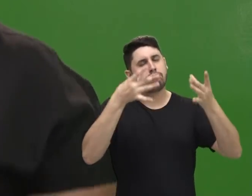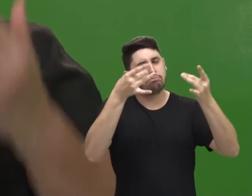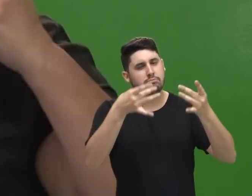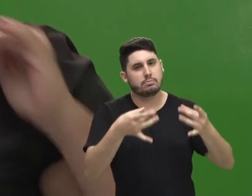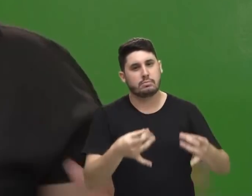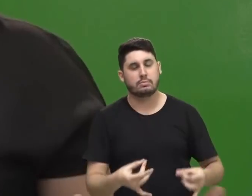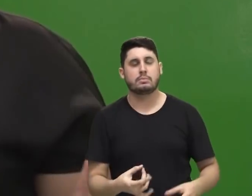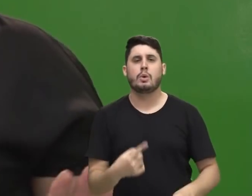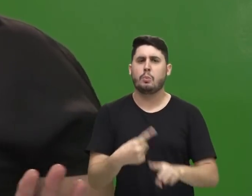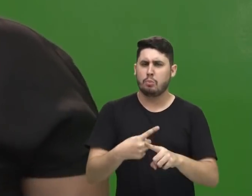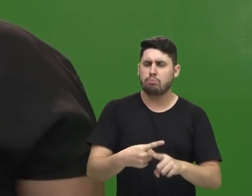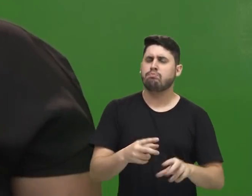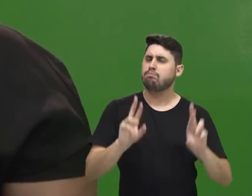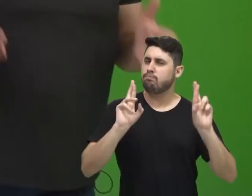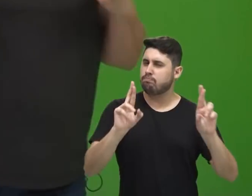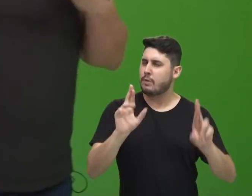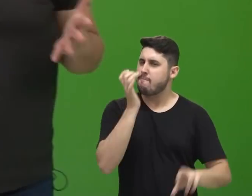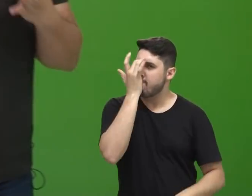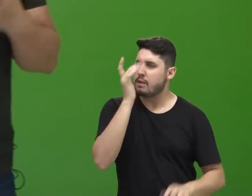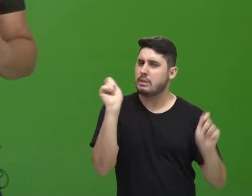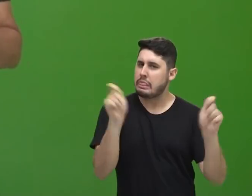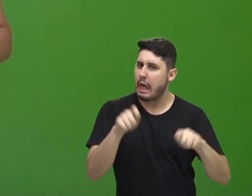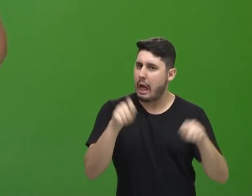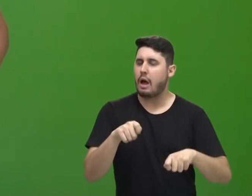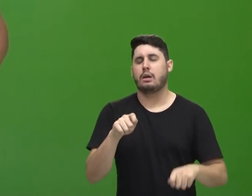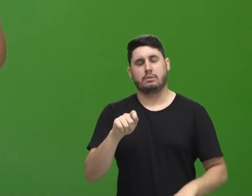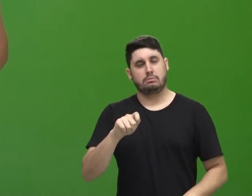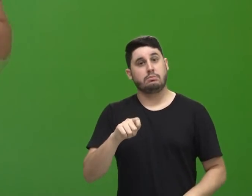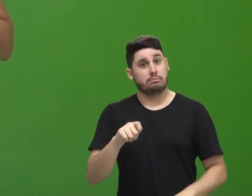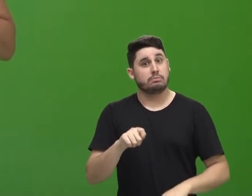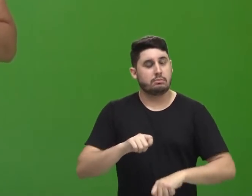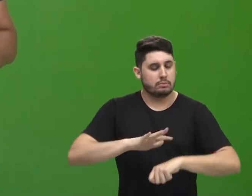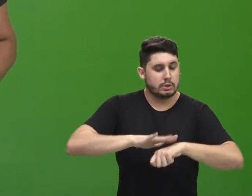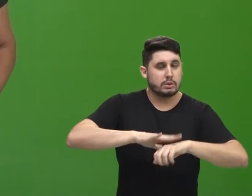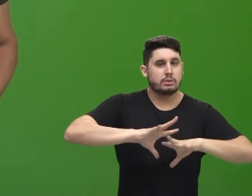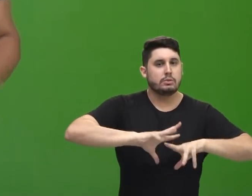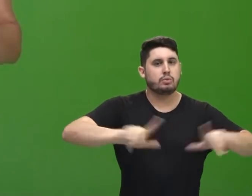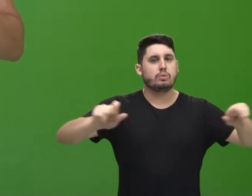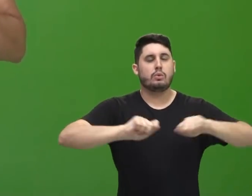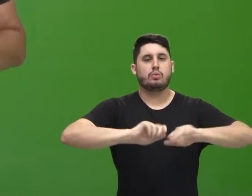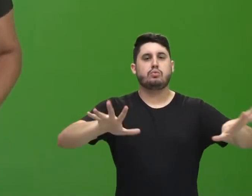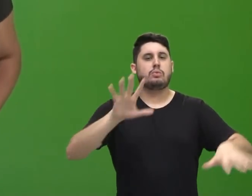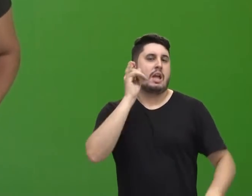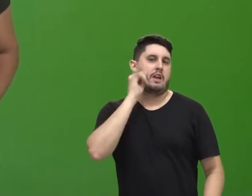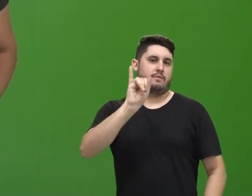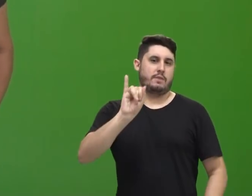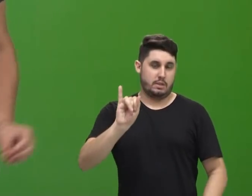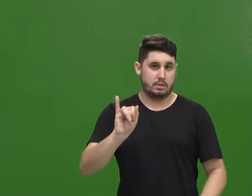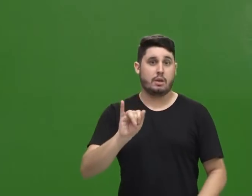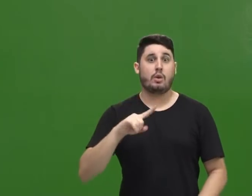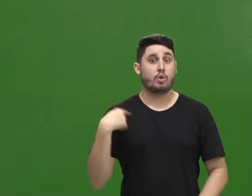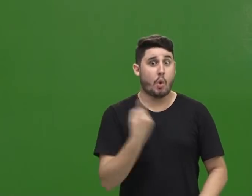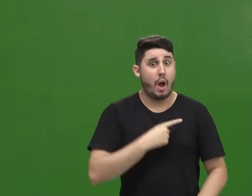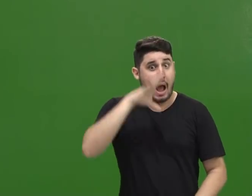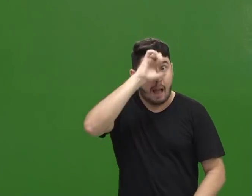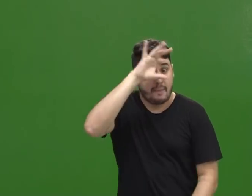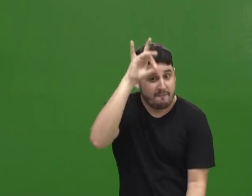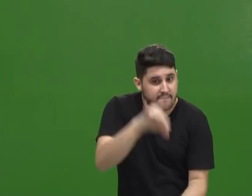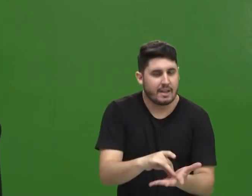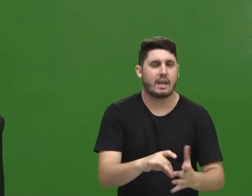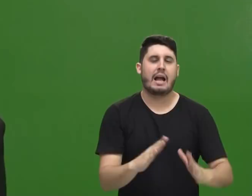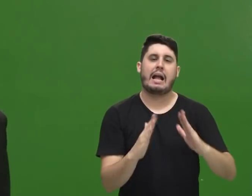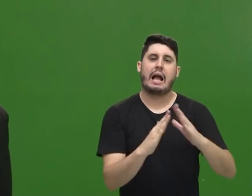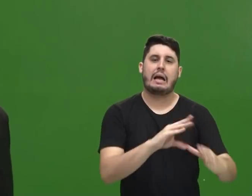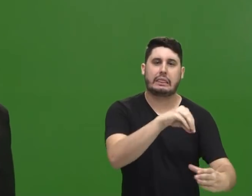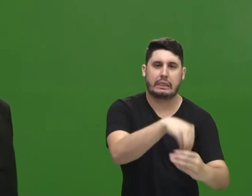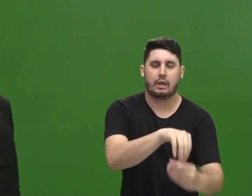fácil passar por esse problema sem que haja o contágio. Cada um aprendendo de verdade, mas cada um na